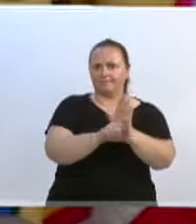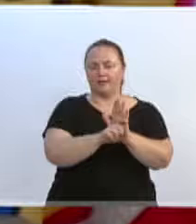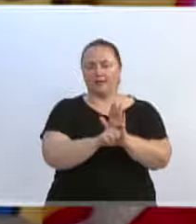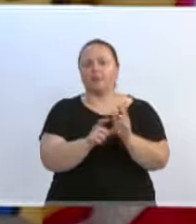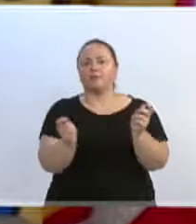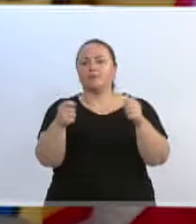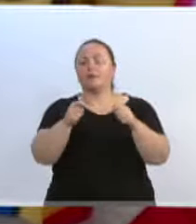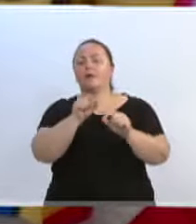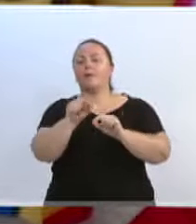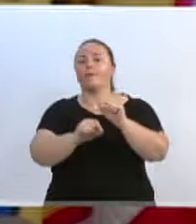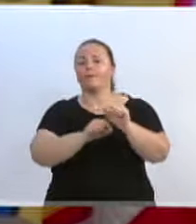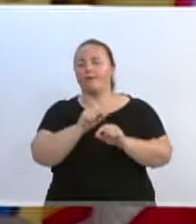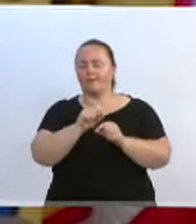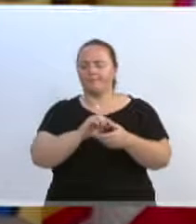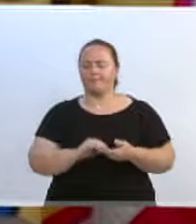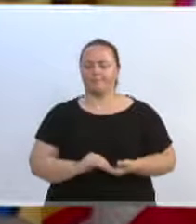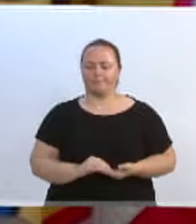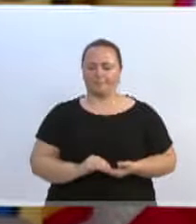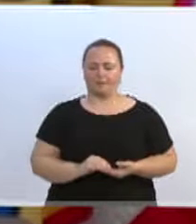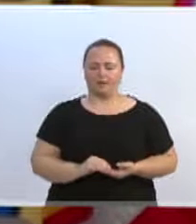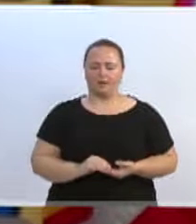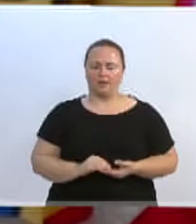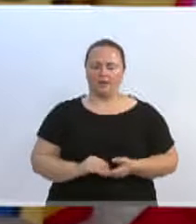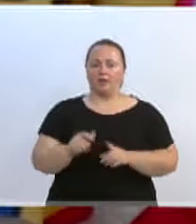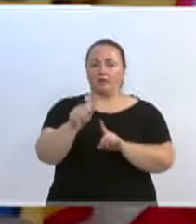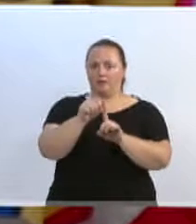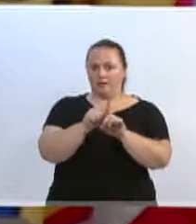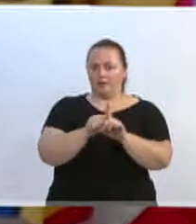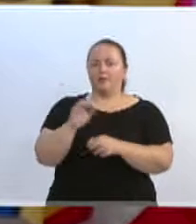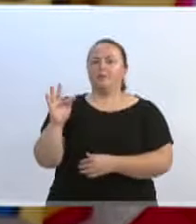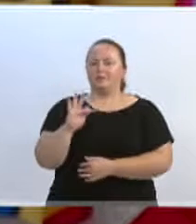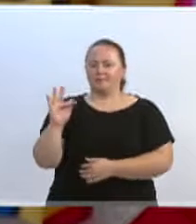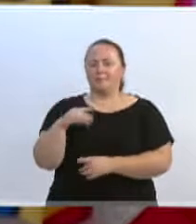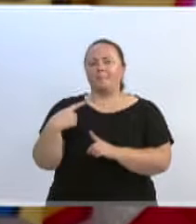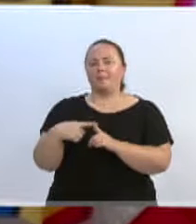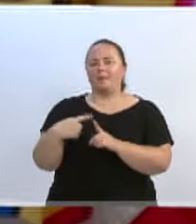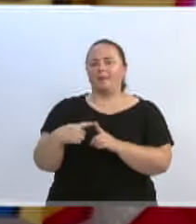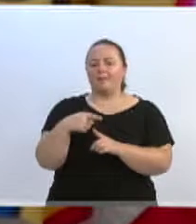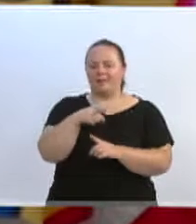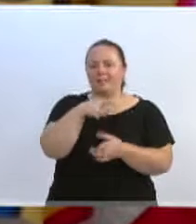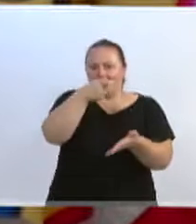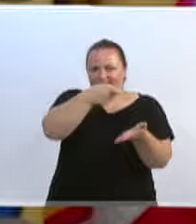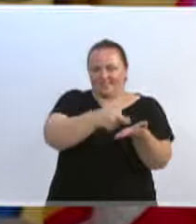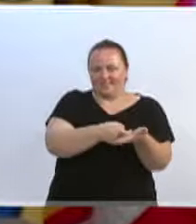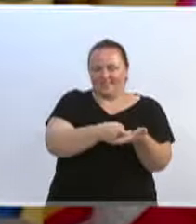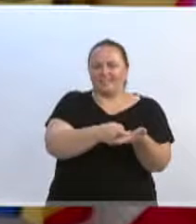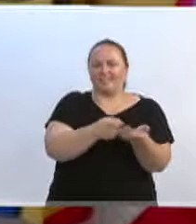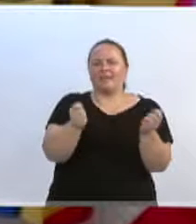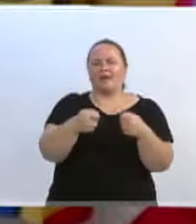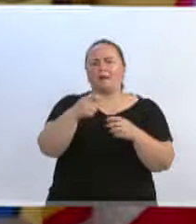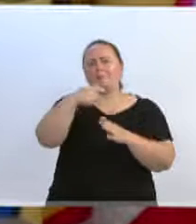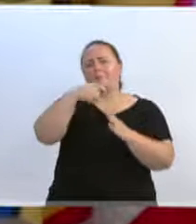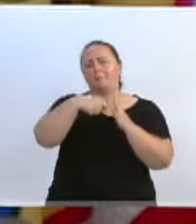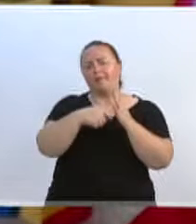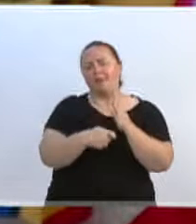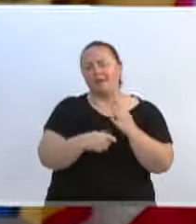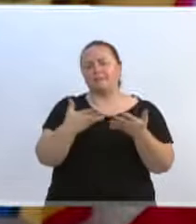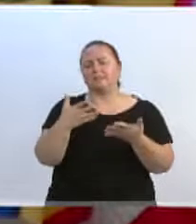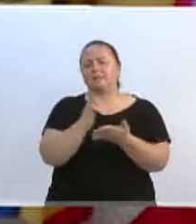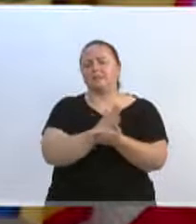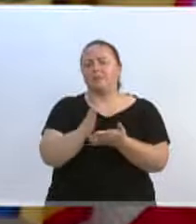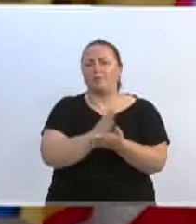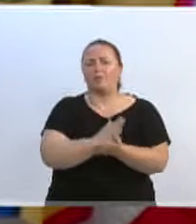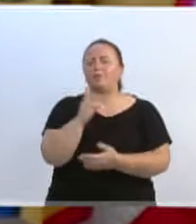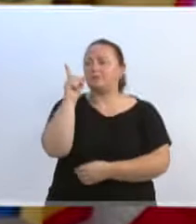possa, primeiramente, ter um único mês, que seria o mês de fevereiro, porque a tarifa social você acaba fazendo em vários meses e acaba tendo até dificuldade